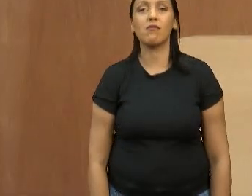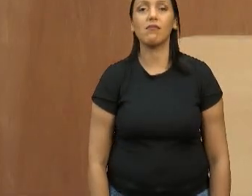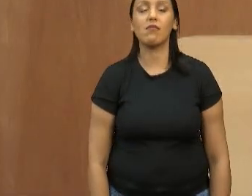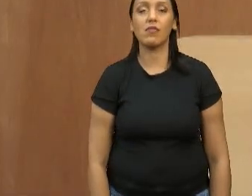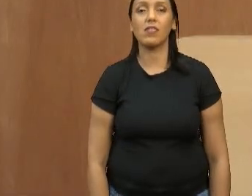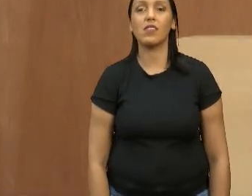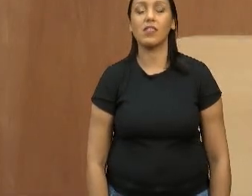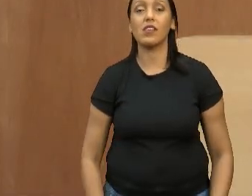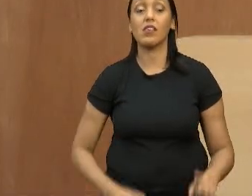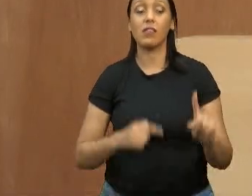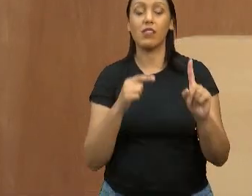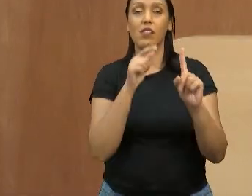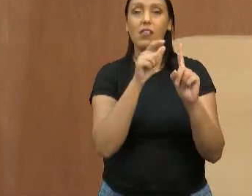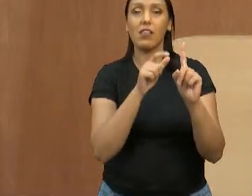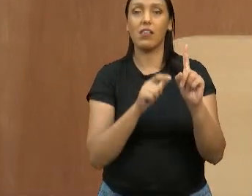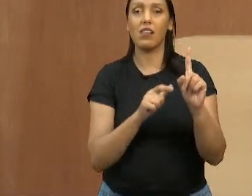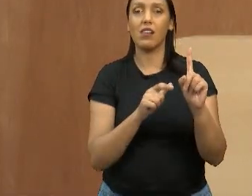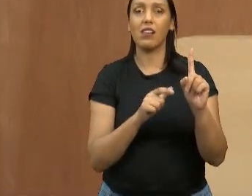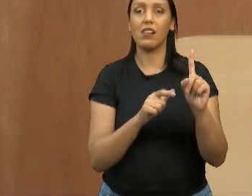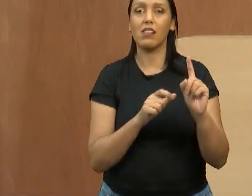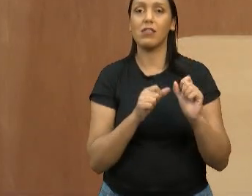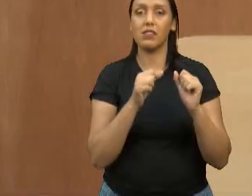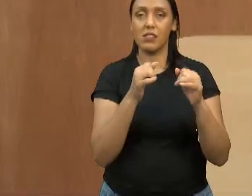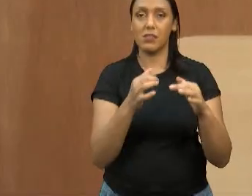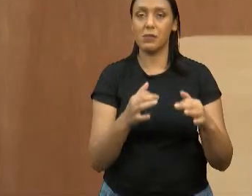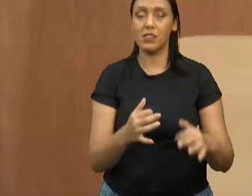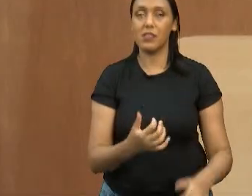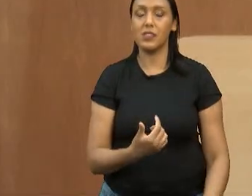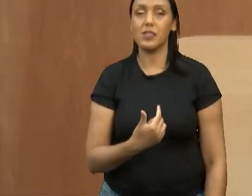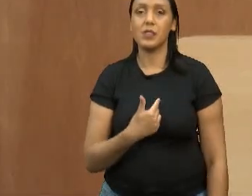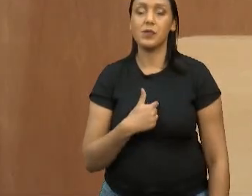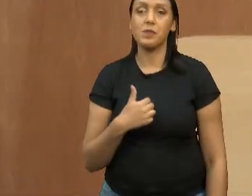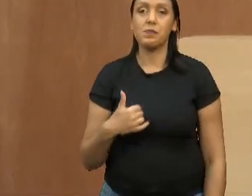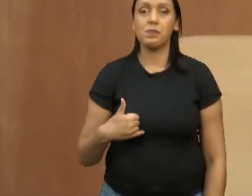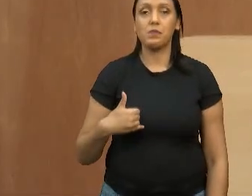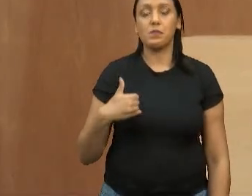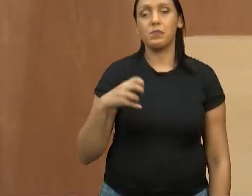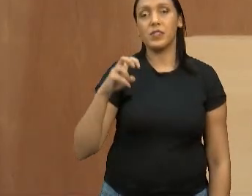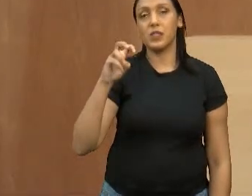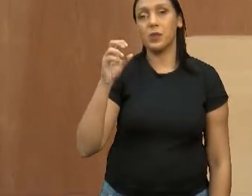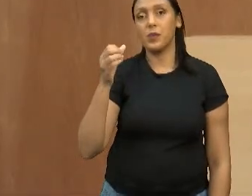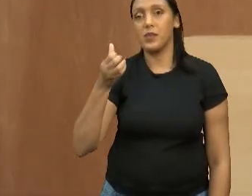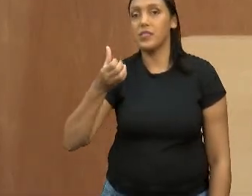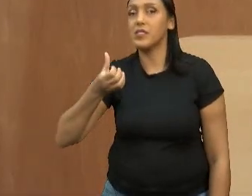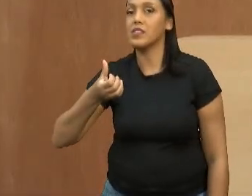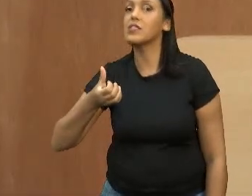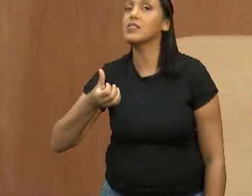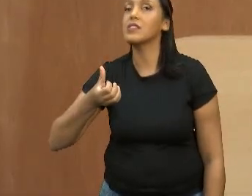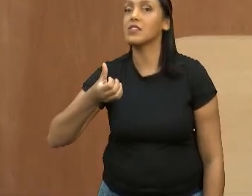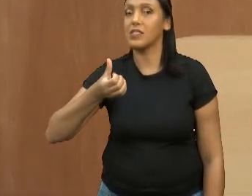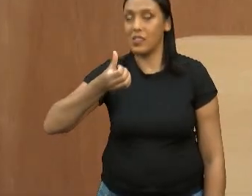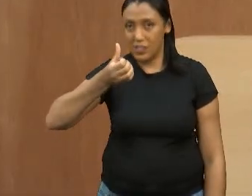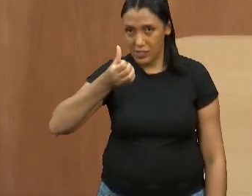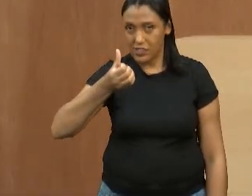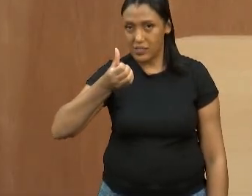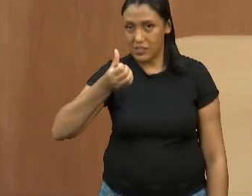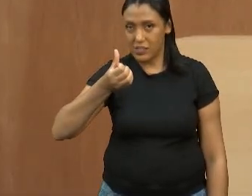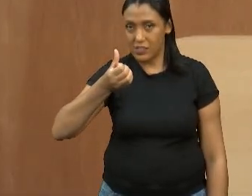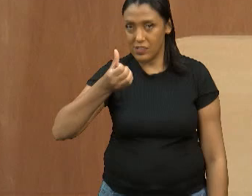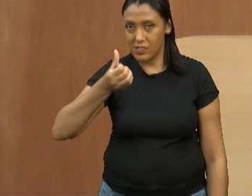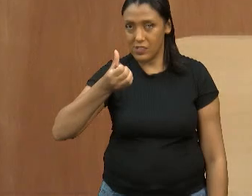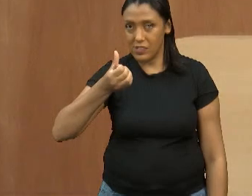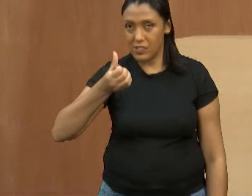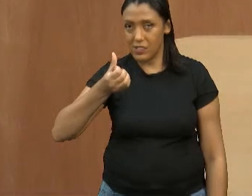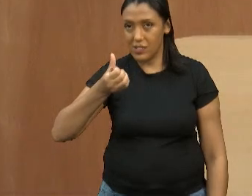fazer 56 anos, dos quais, dos 40 desse percurso de idade, foram dedicados à arte e ao